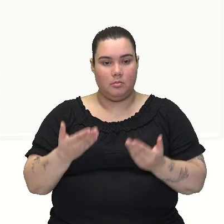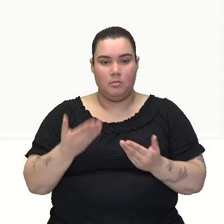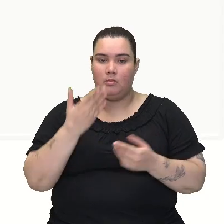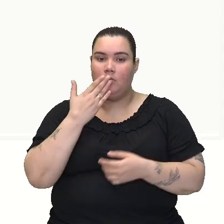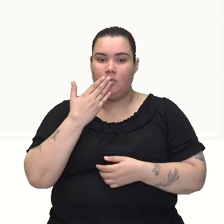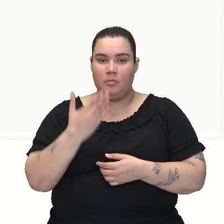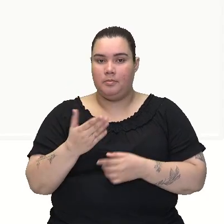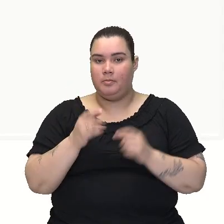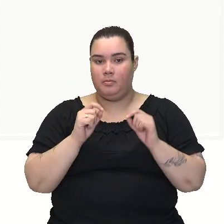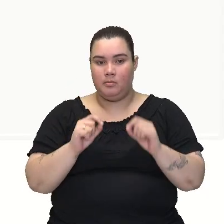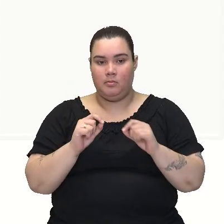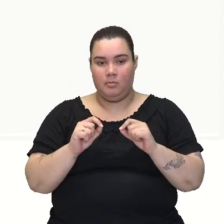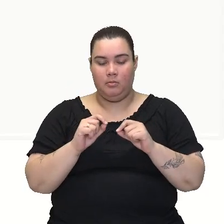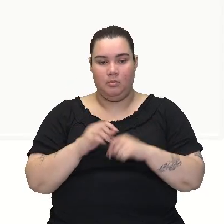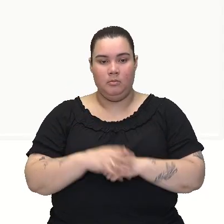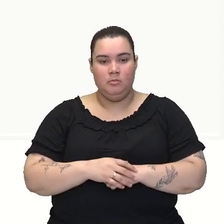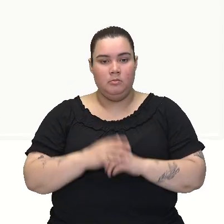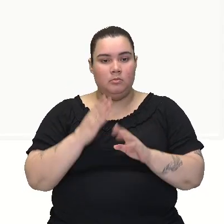gente encontre